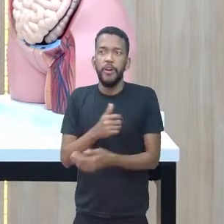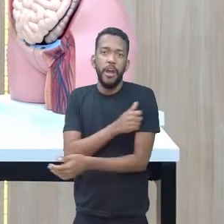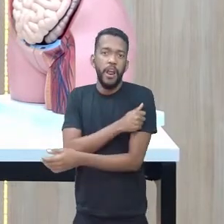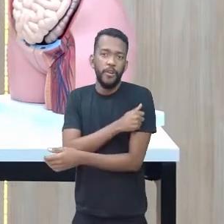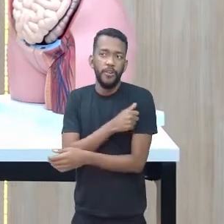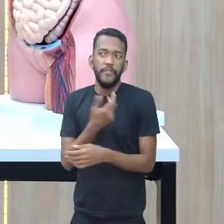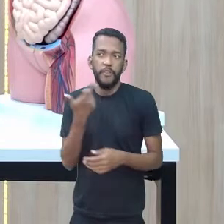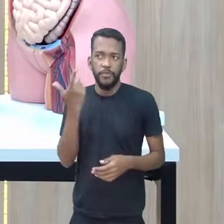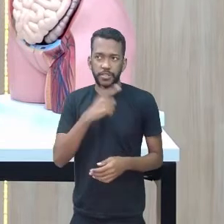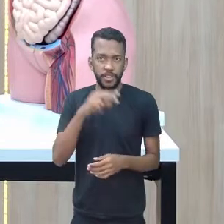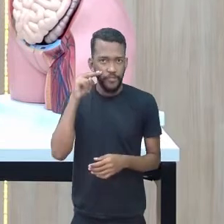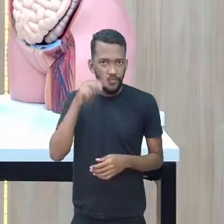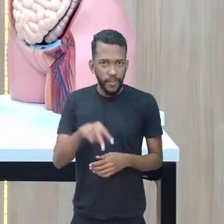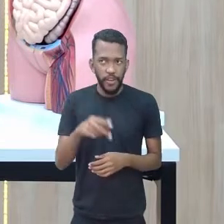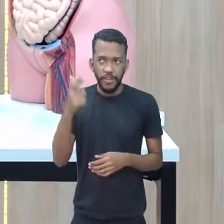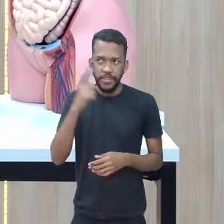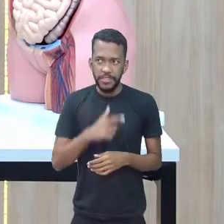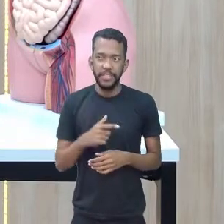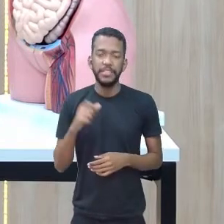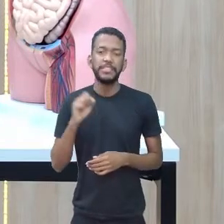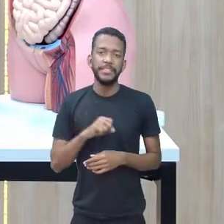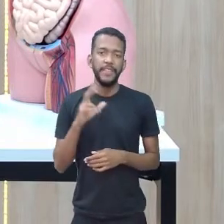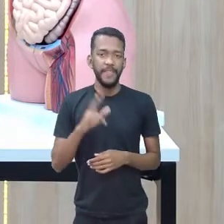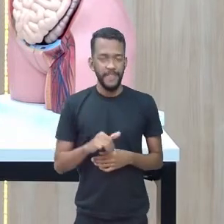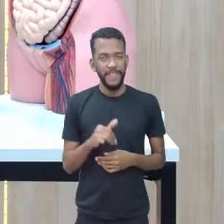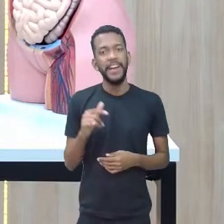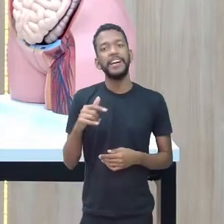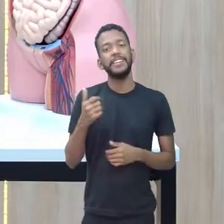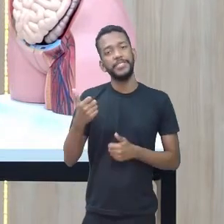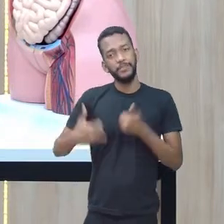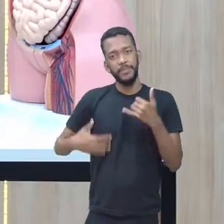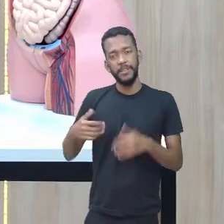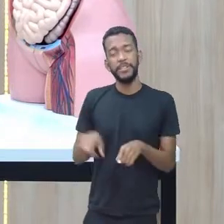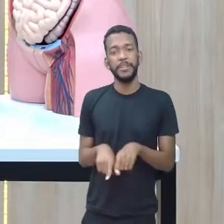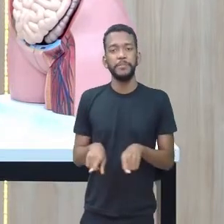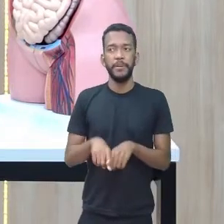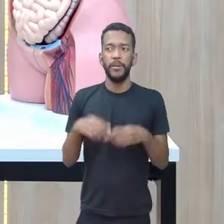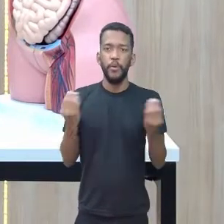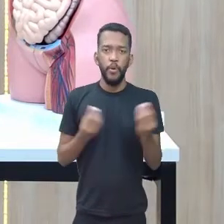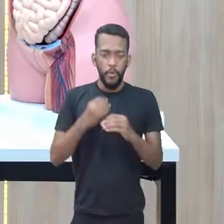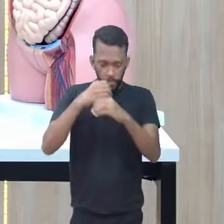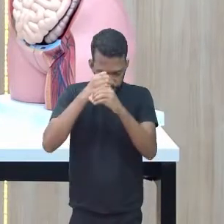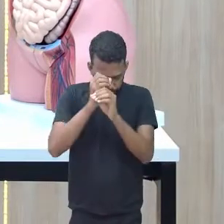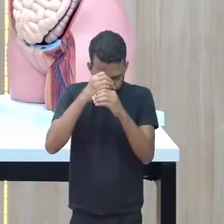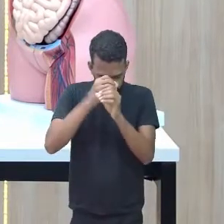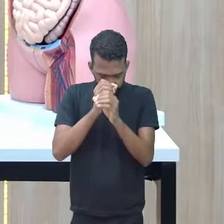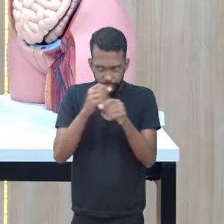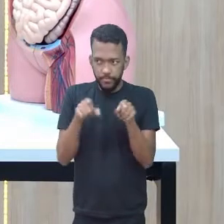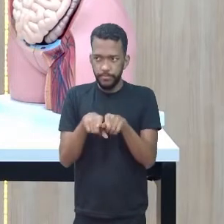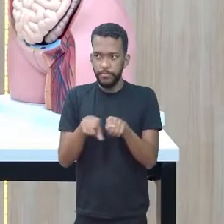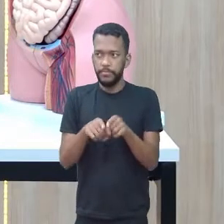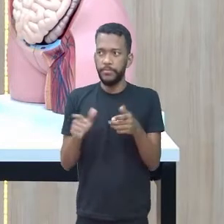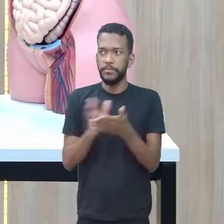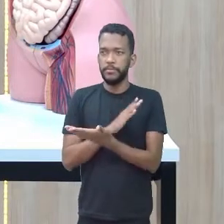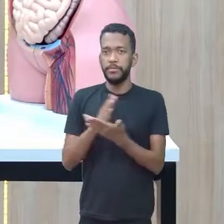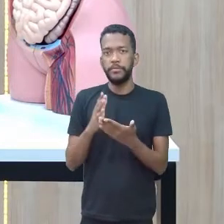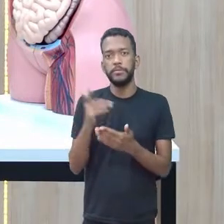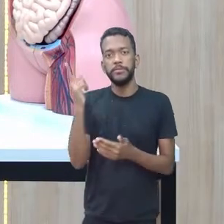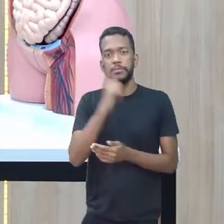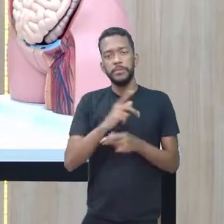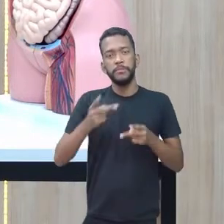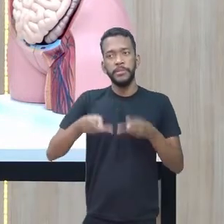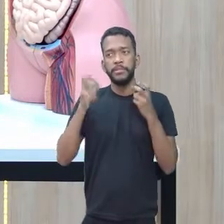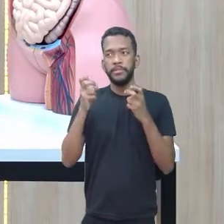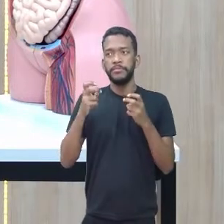senhora consegue ver? Consigo? Então, a gente vai falar também sobre isso. Como é que é focar? E alguns conseguem perceber que no